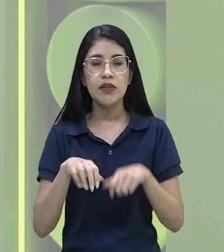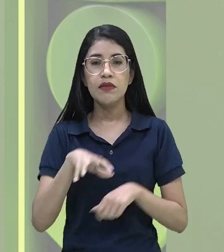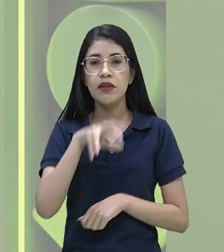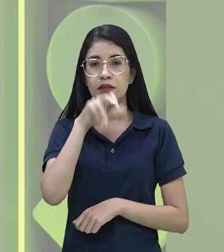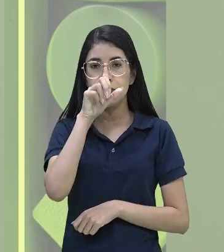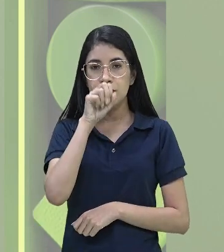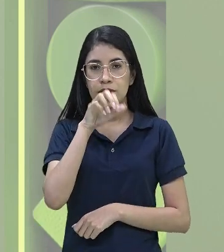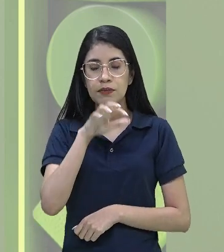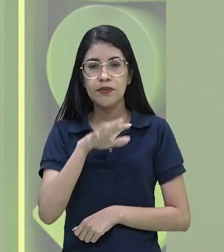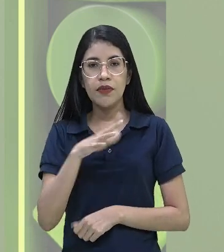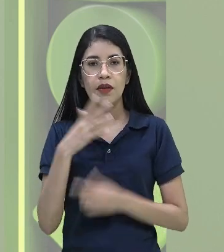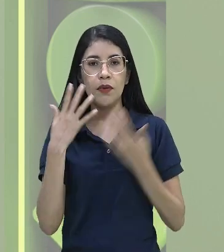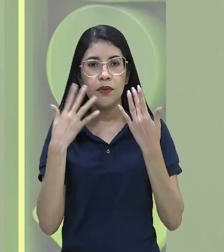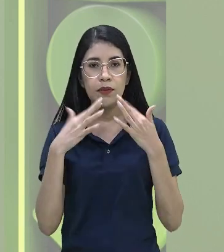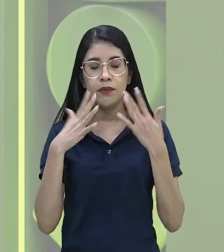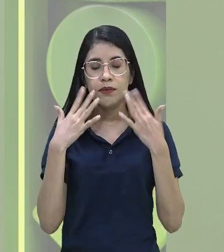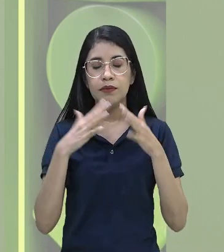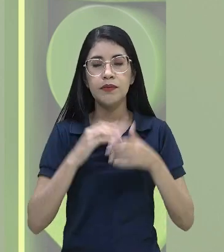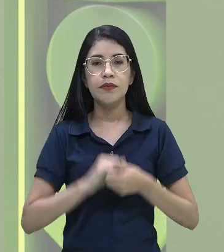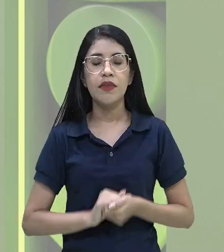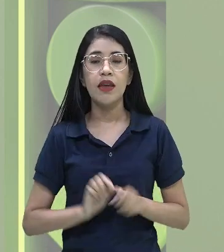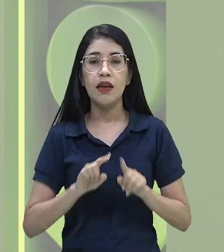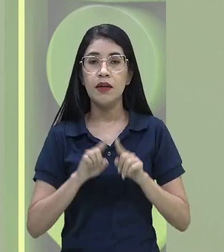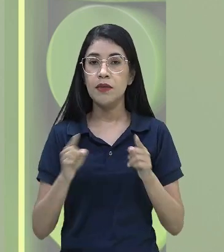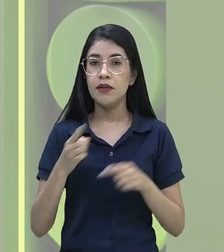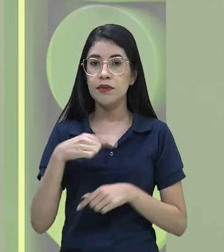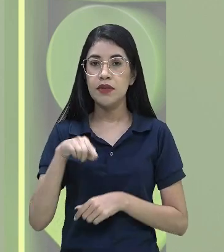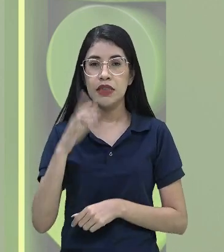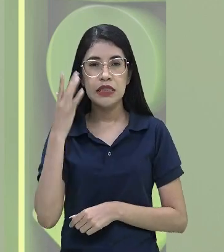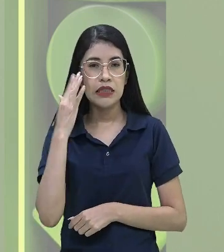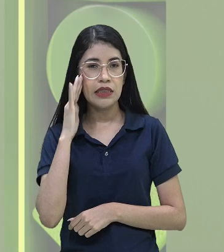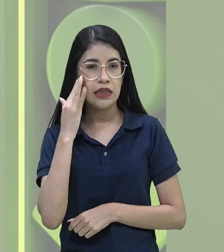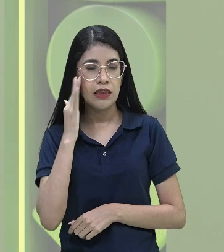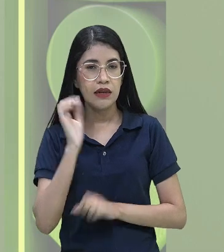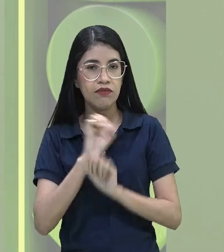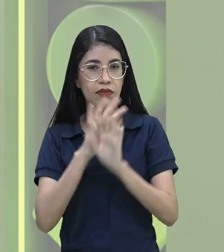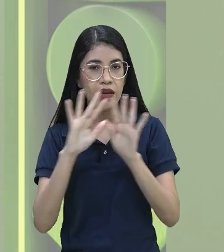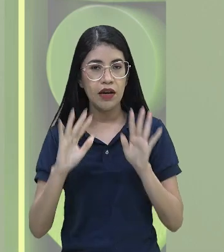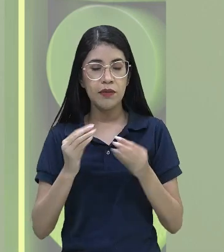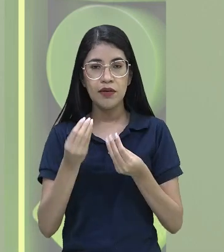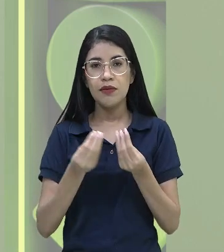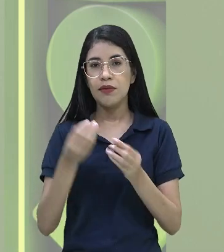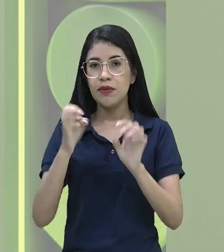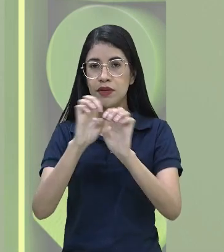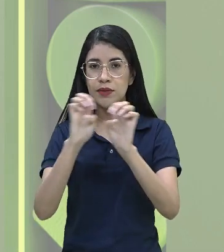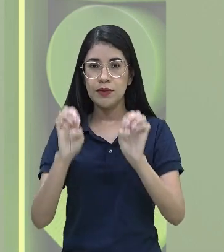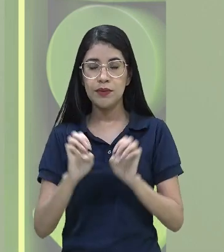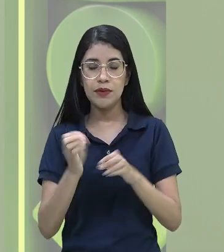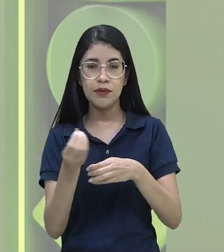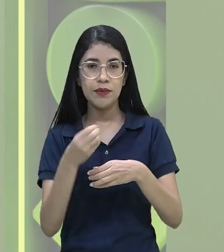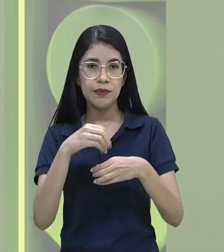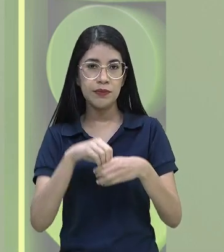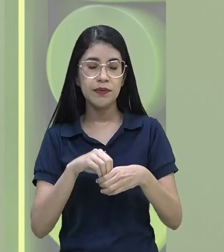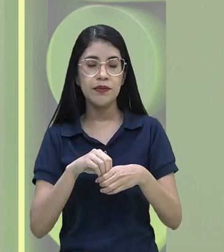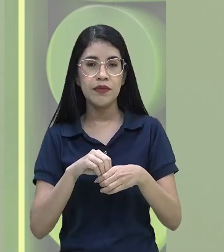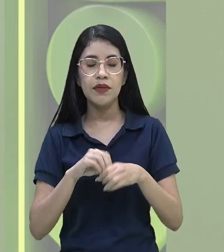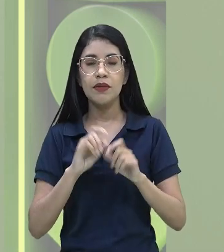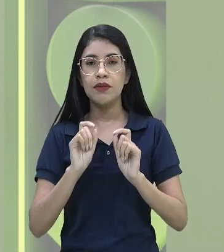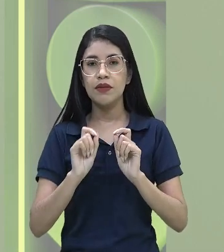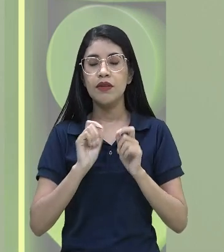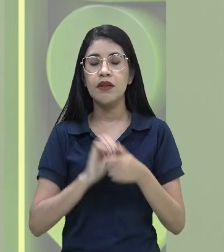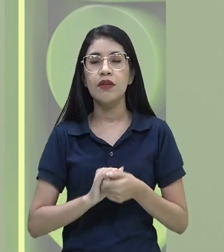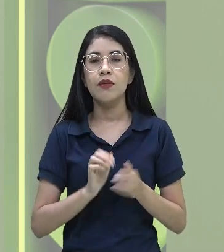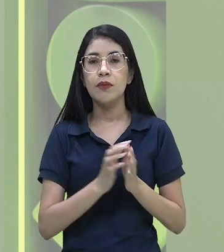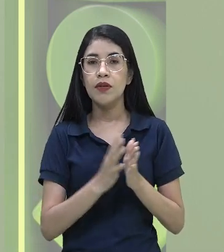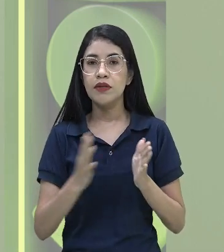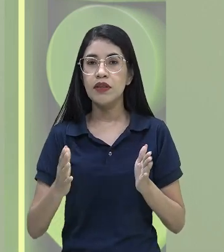aconteça, ok? Porém, para nós entendermos as estruturas que estão presentes e envolvidas nesse